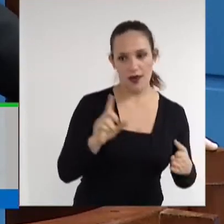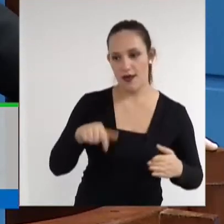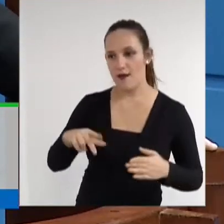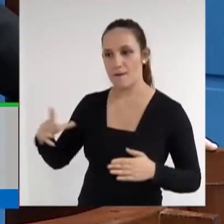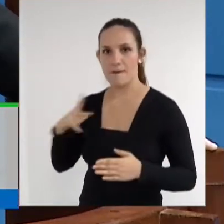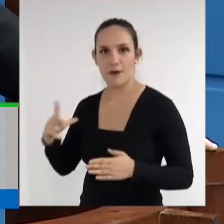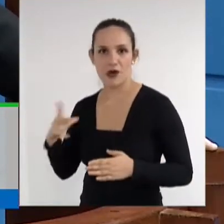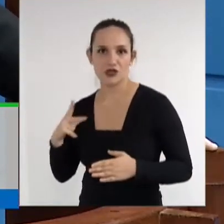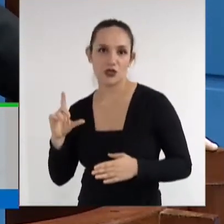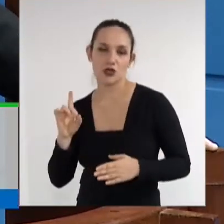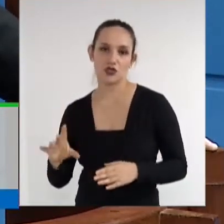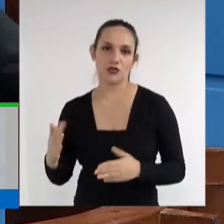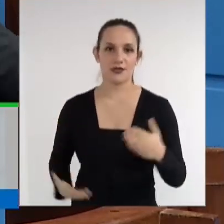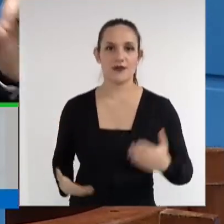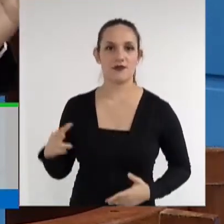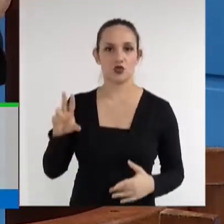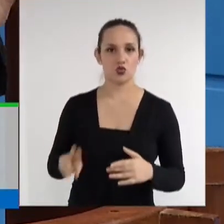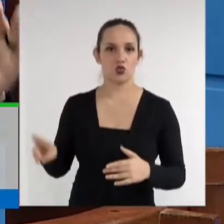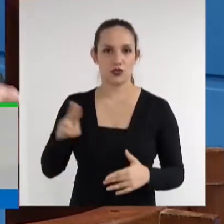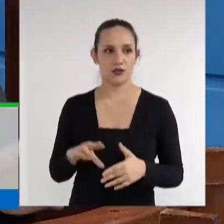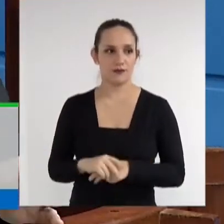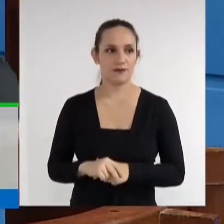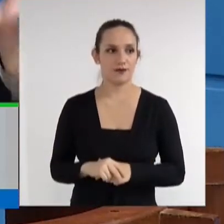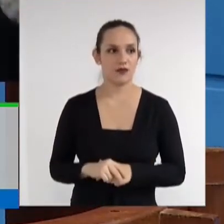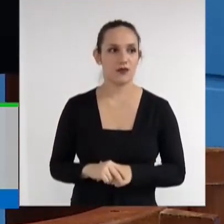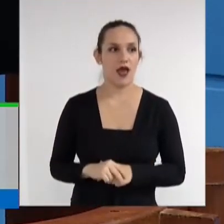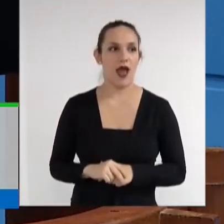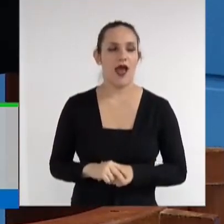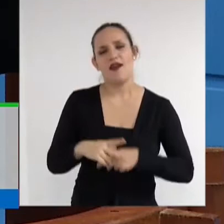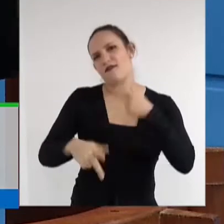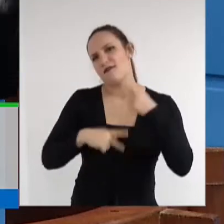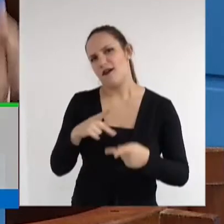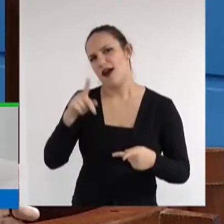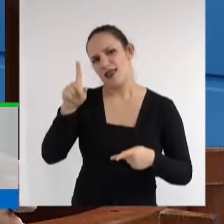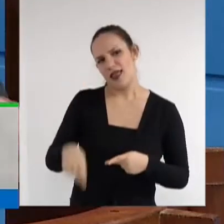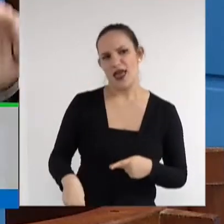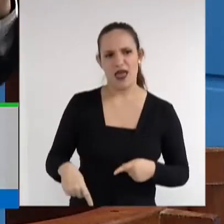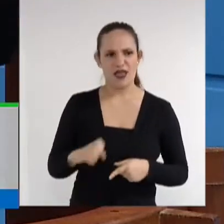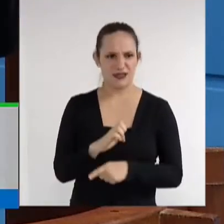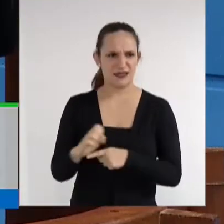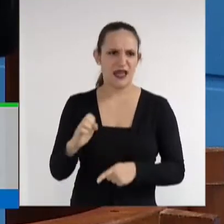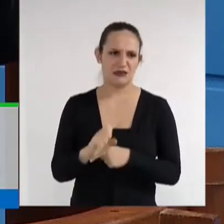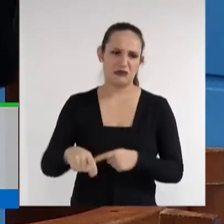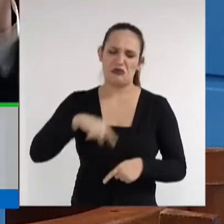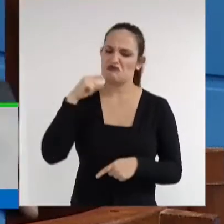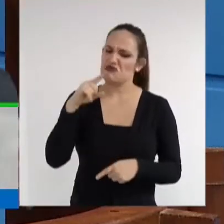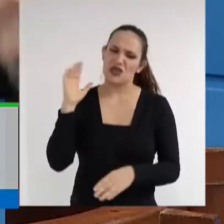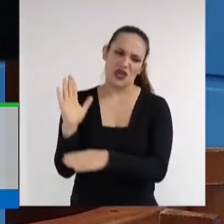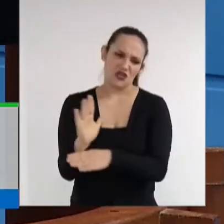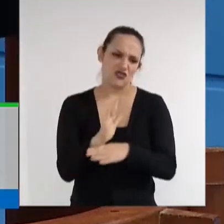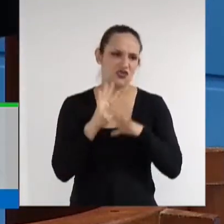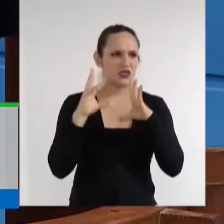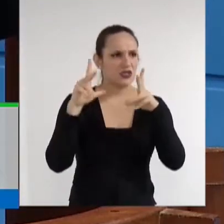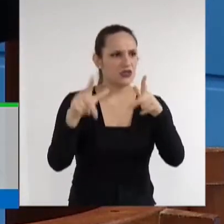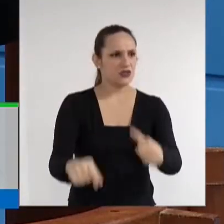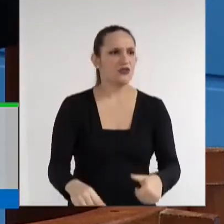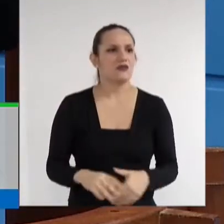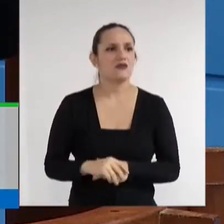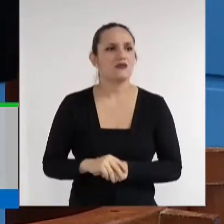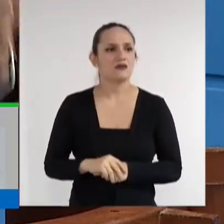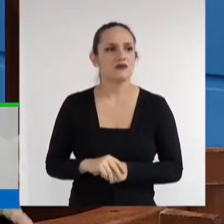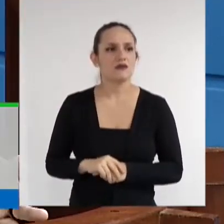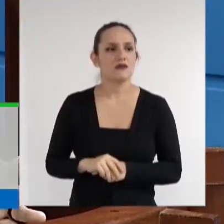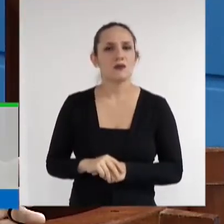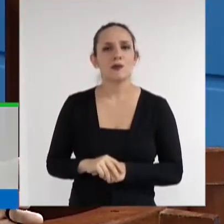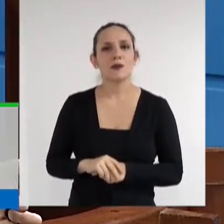privada. E vem aquele discurso de que o Estado é ineficiente, de que o Estado é perdulário, de que o Estado gasta